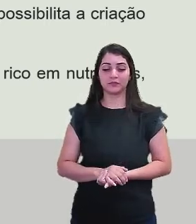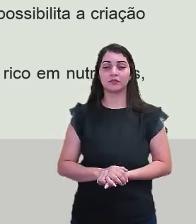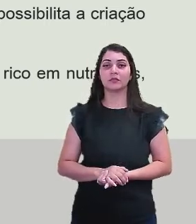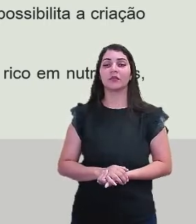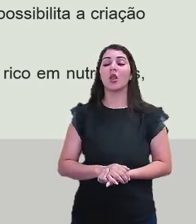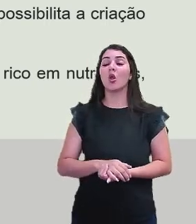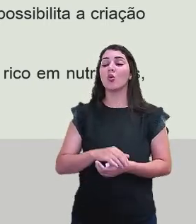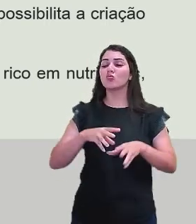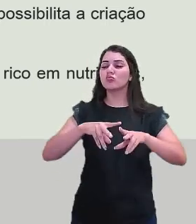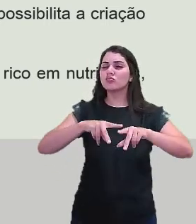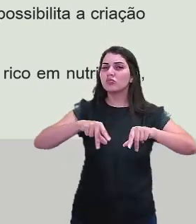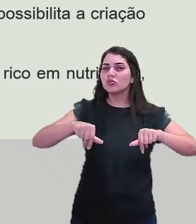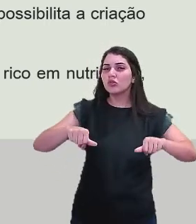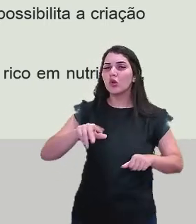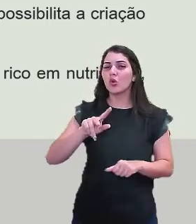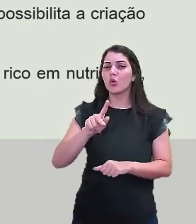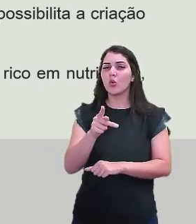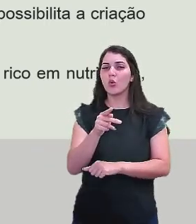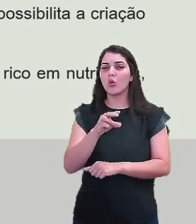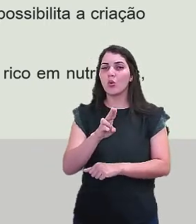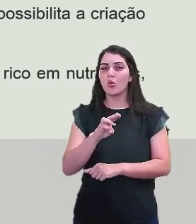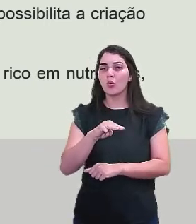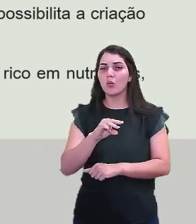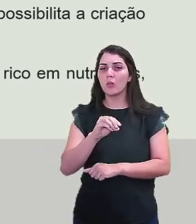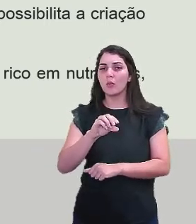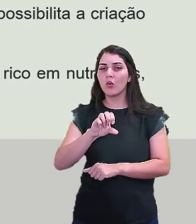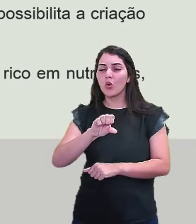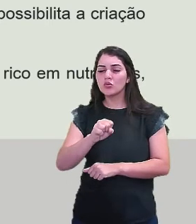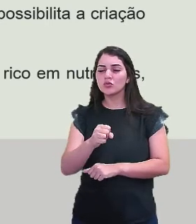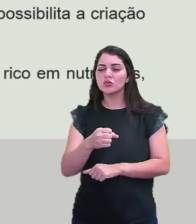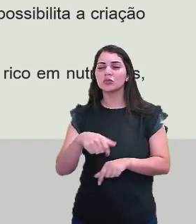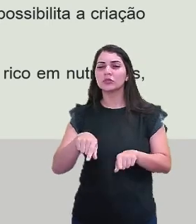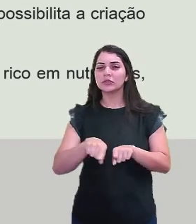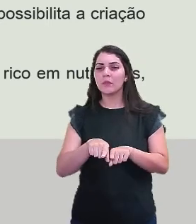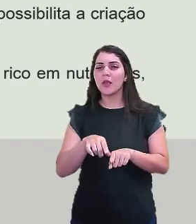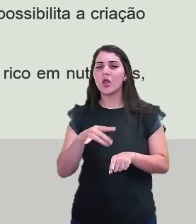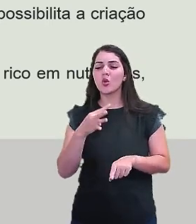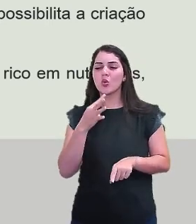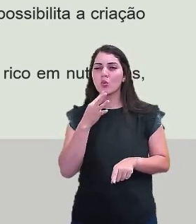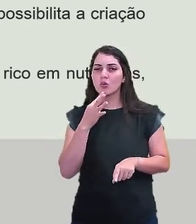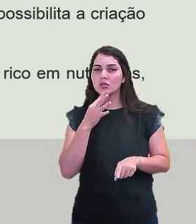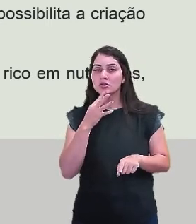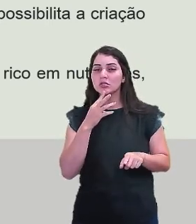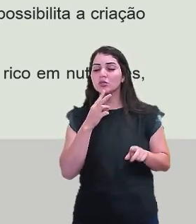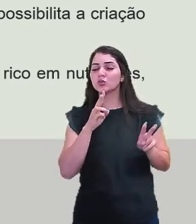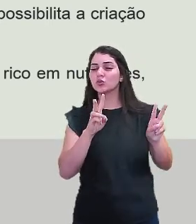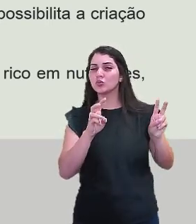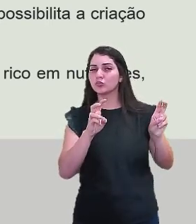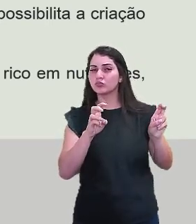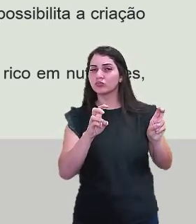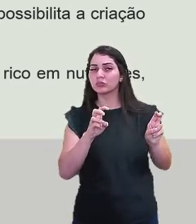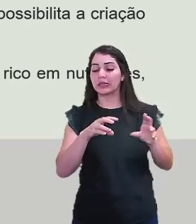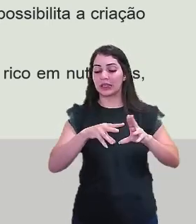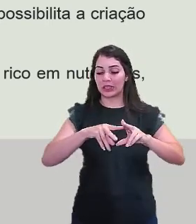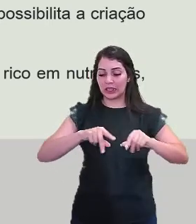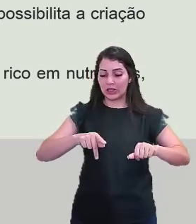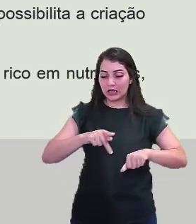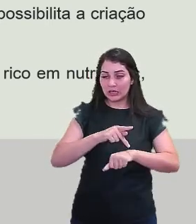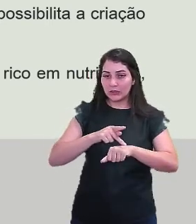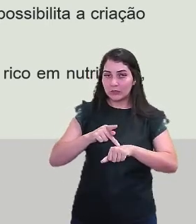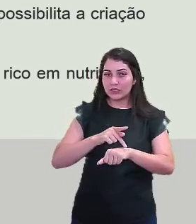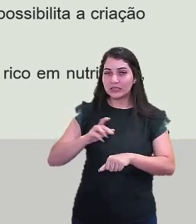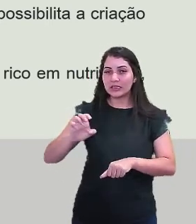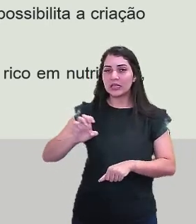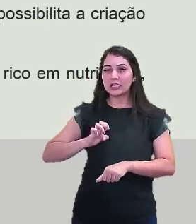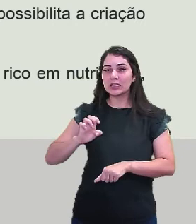solo humoso é também conhecido como solo escuro ou a terra preta e é muito